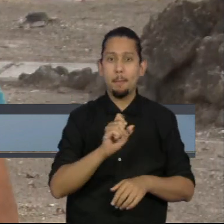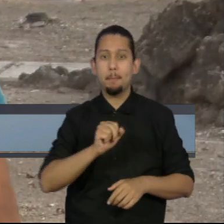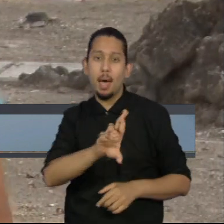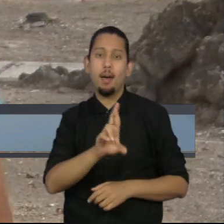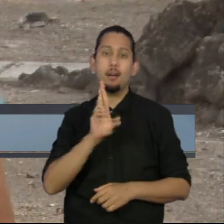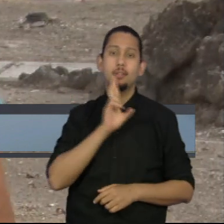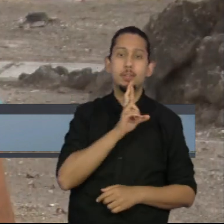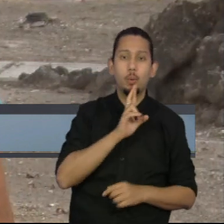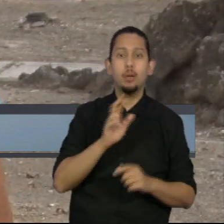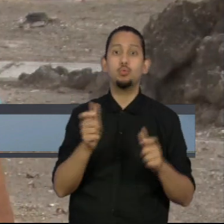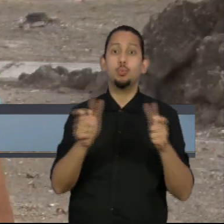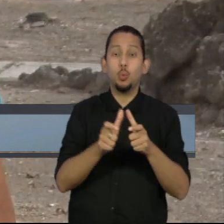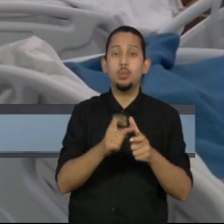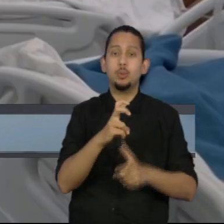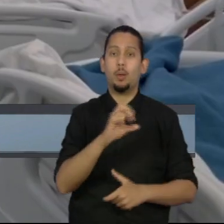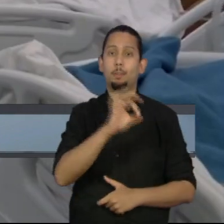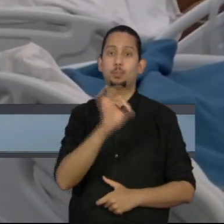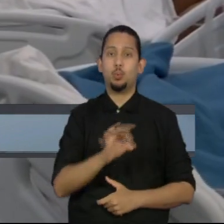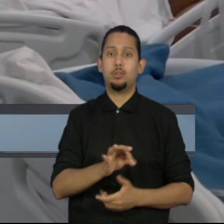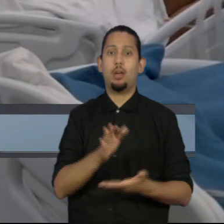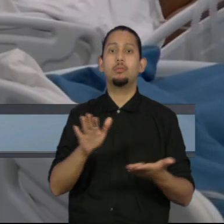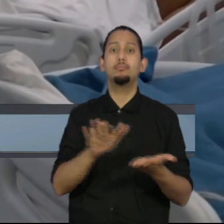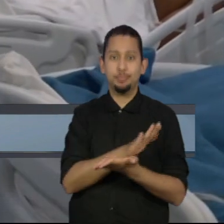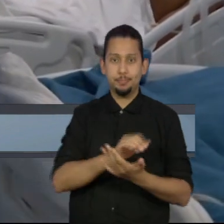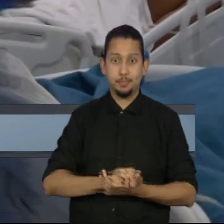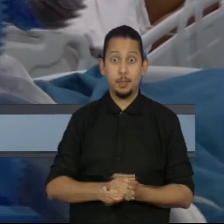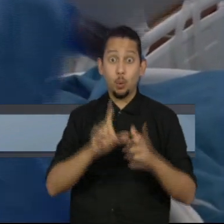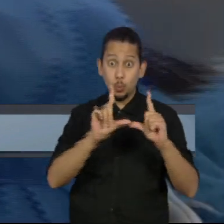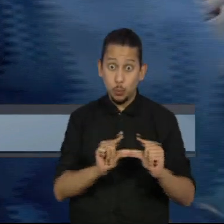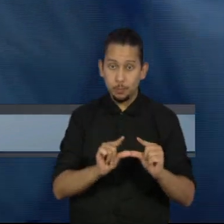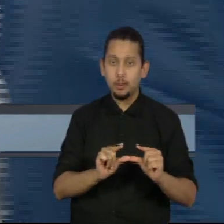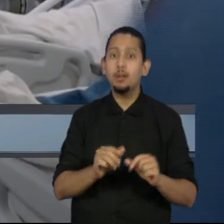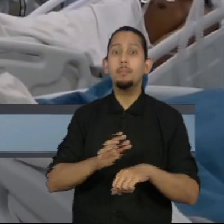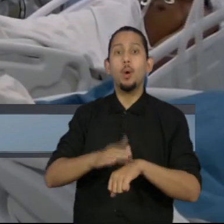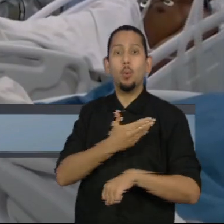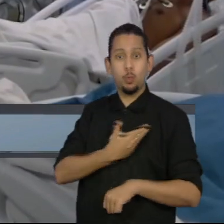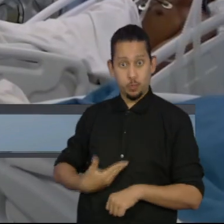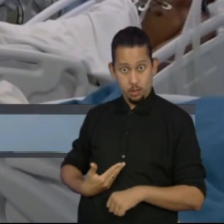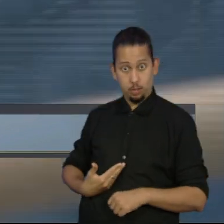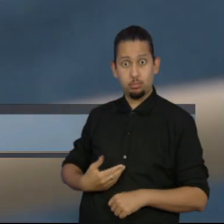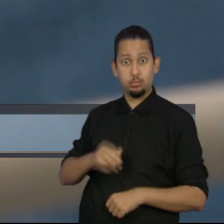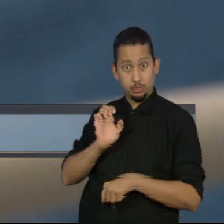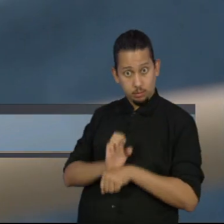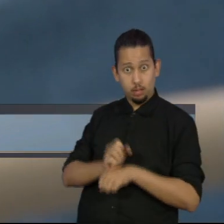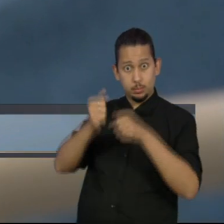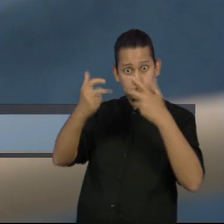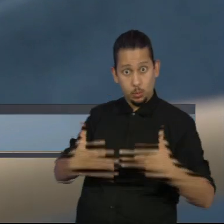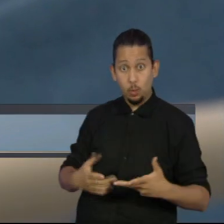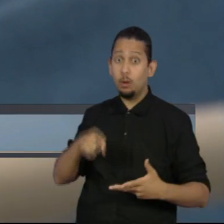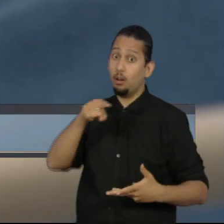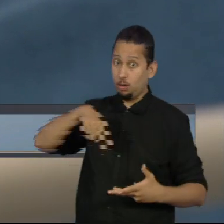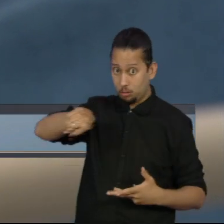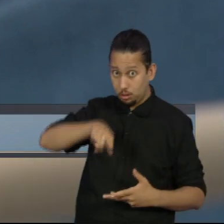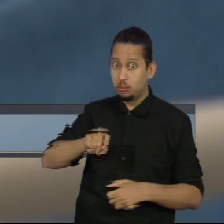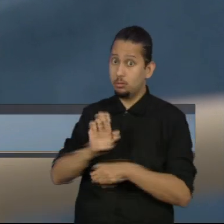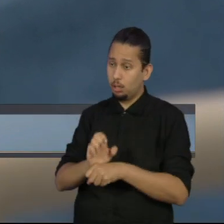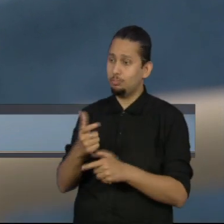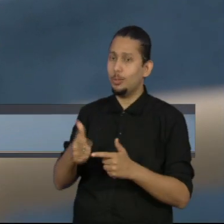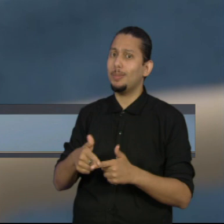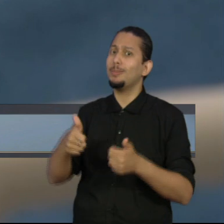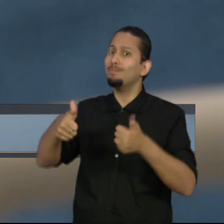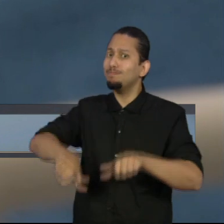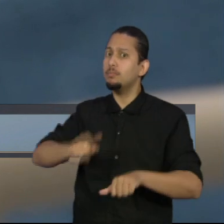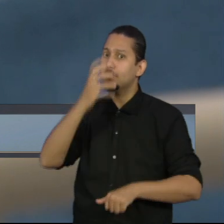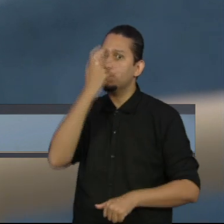restaurantes para 50%. O governador ainda ressaltou que a situação no estado é drástica e que, se